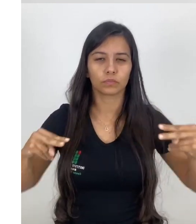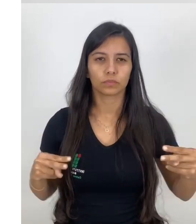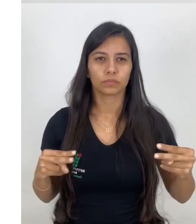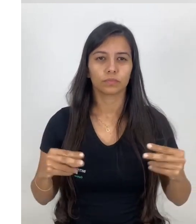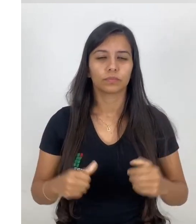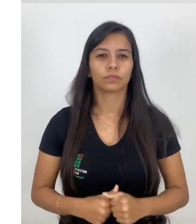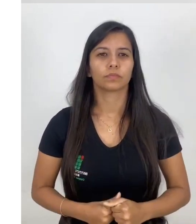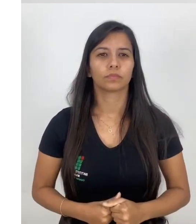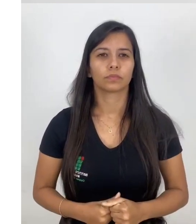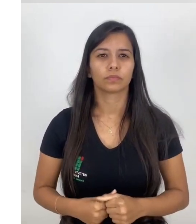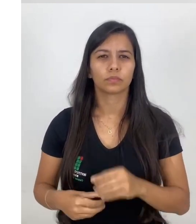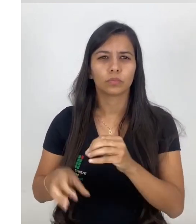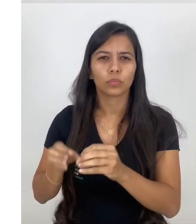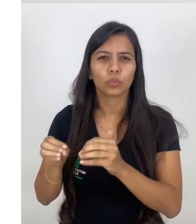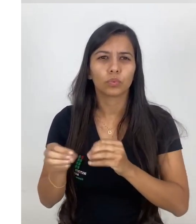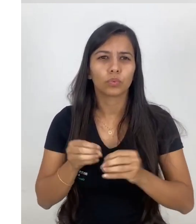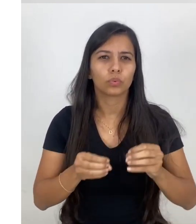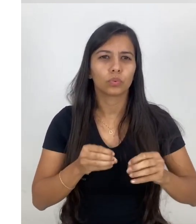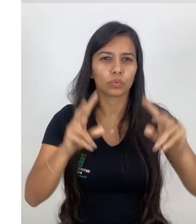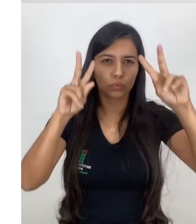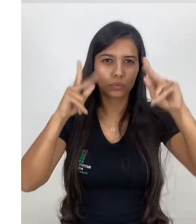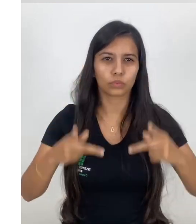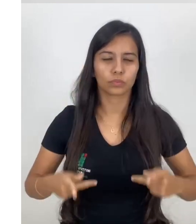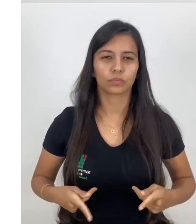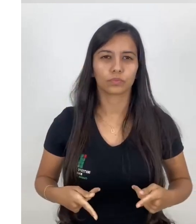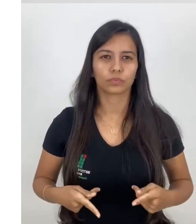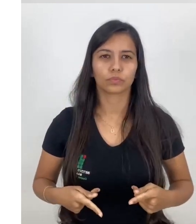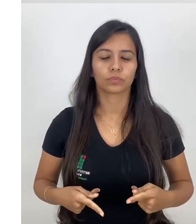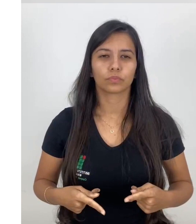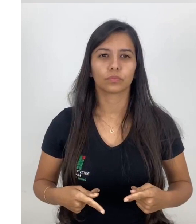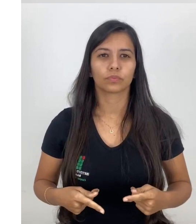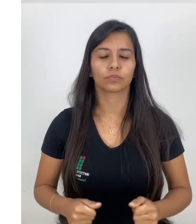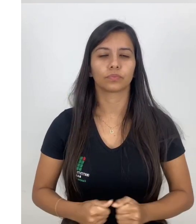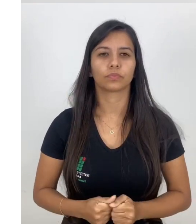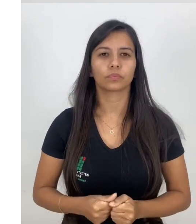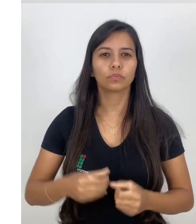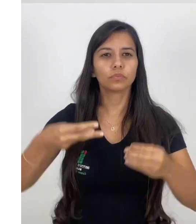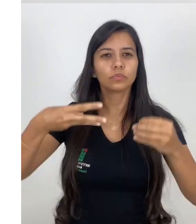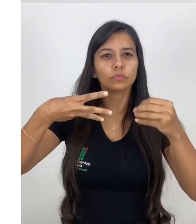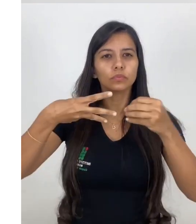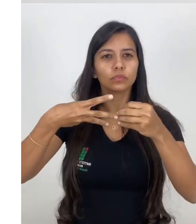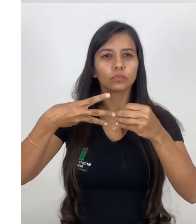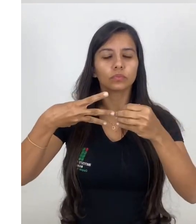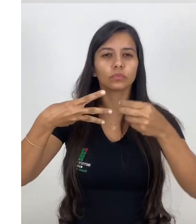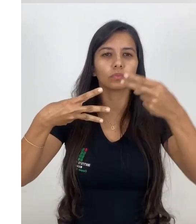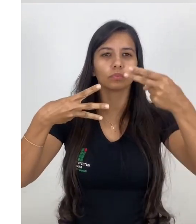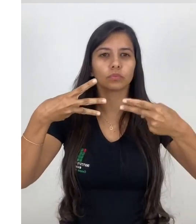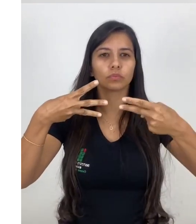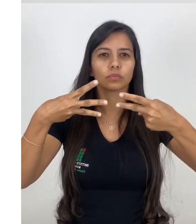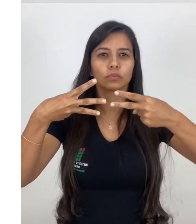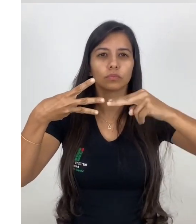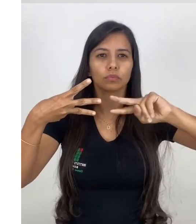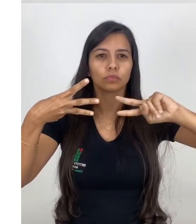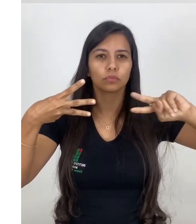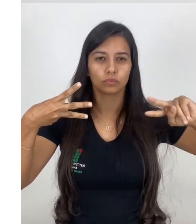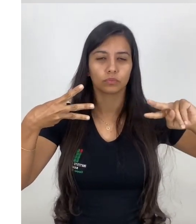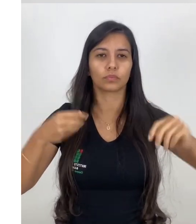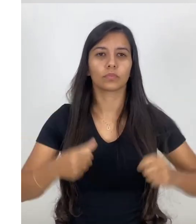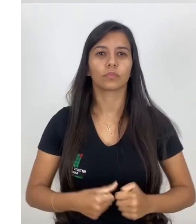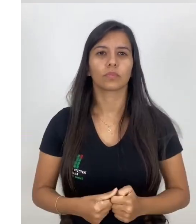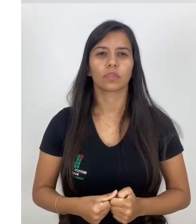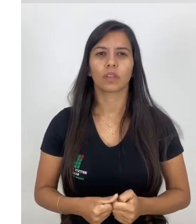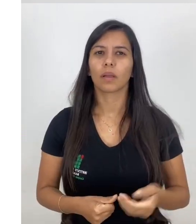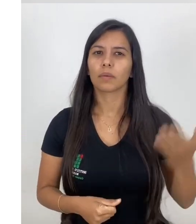nós dissemos que as células somáticas humanas, elas são diploides, né? A gente já até falou isso em